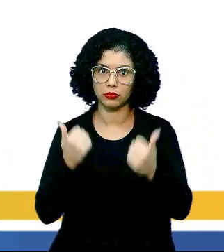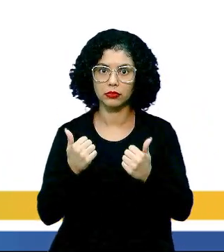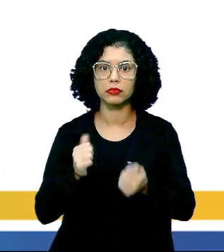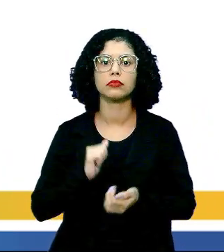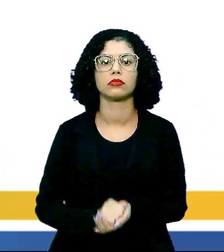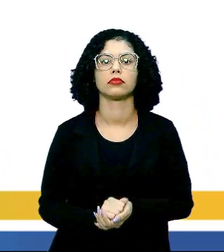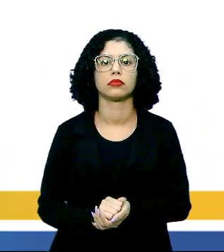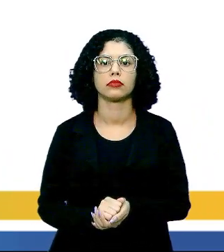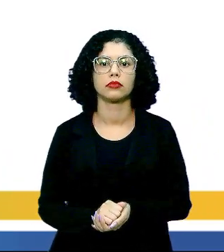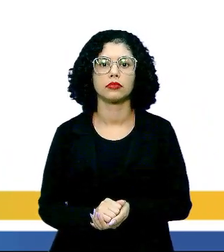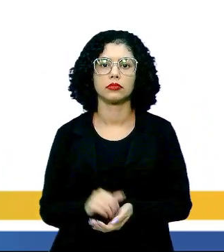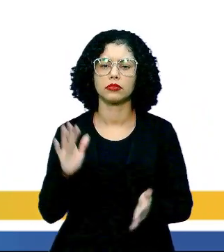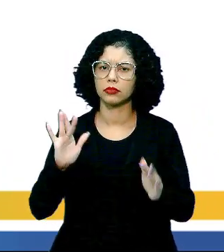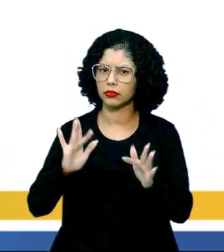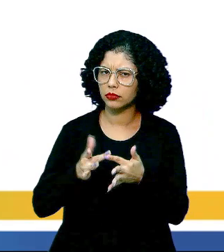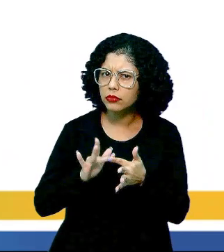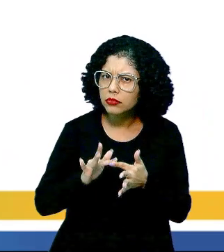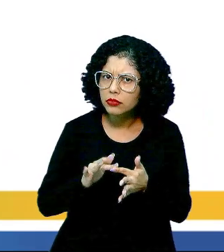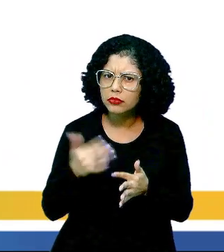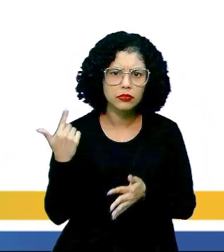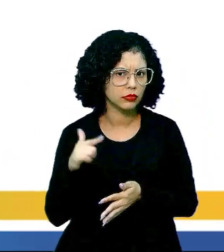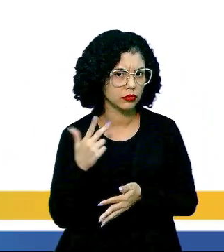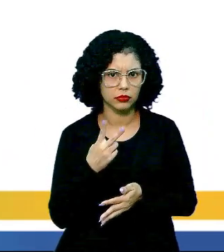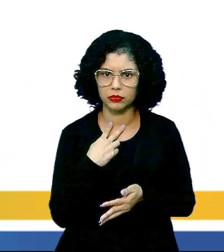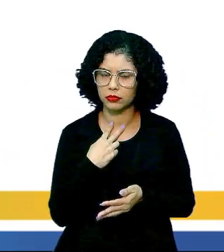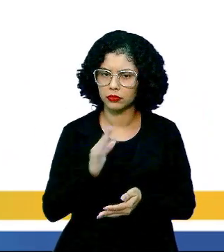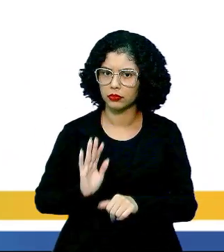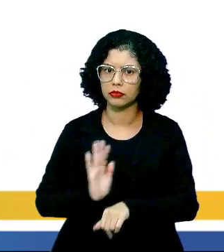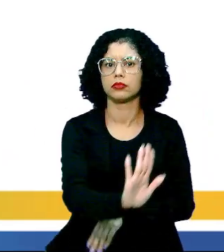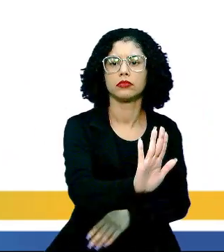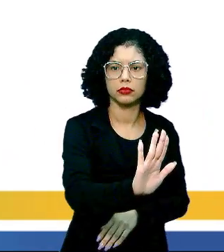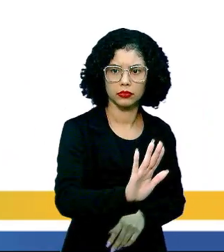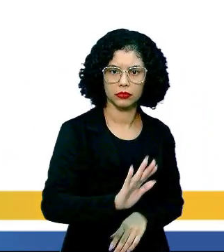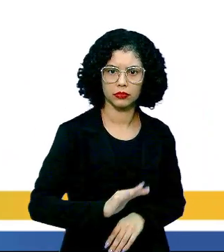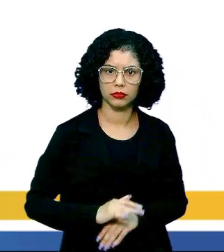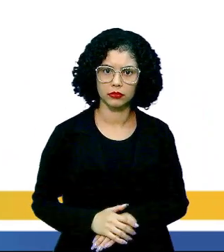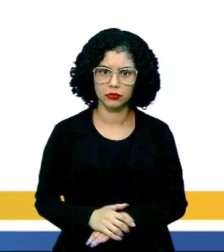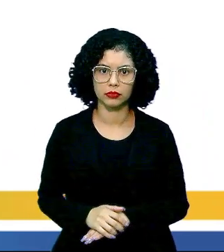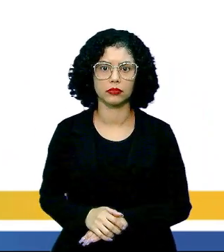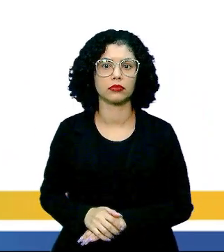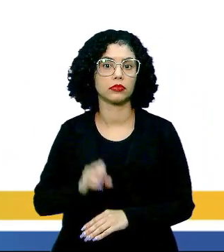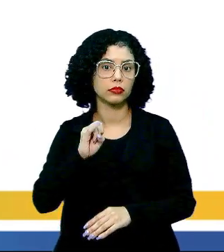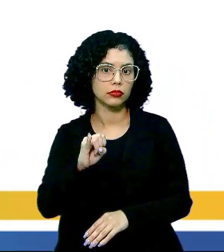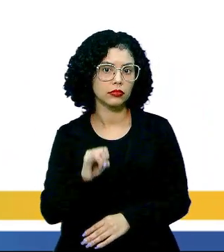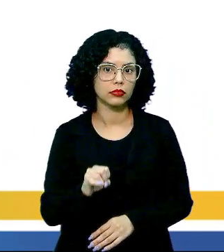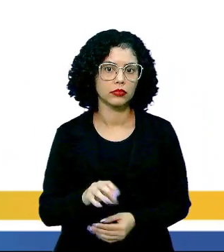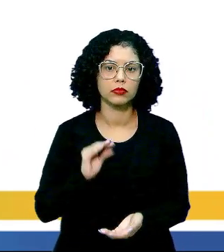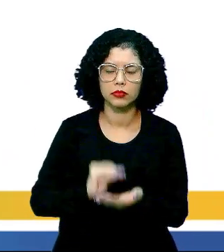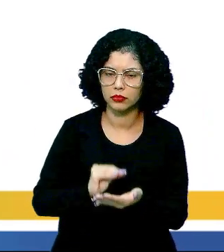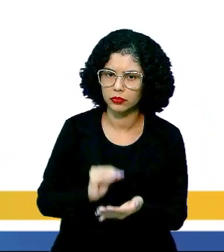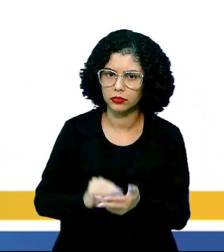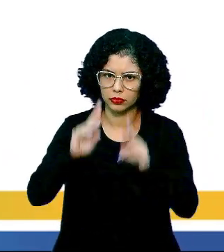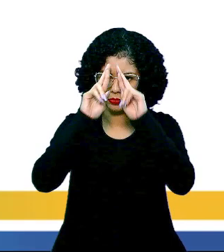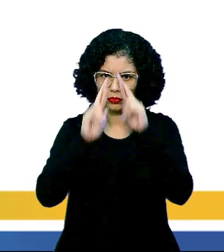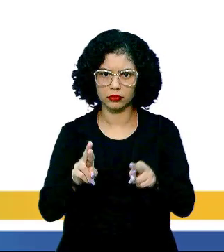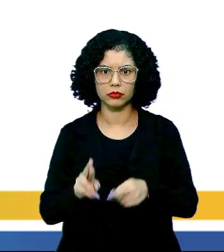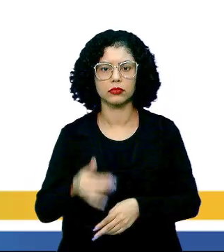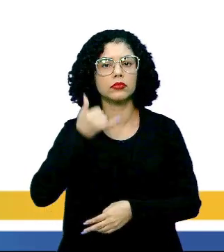Torcer juntos? Tocar sem permissão? Empurrar. Se sentiu